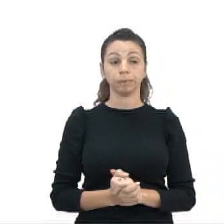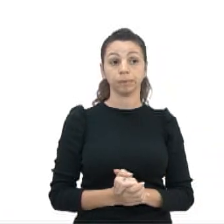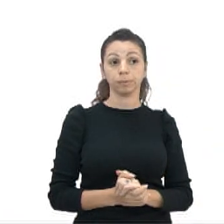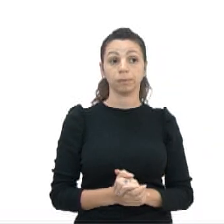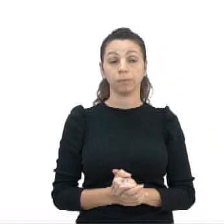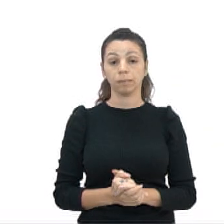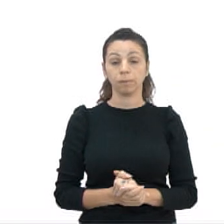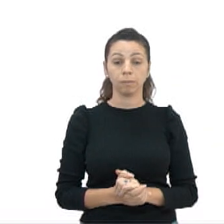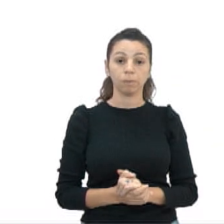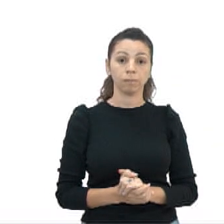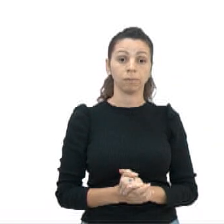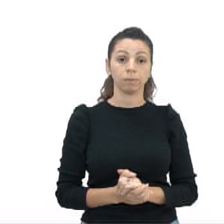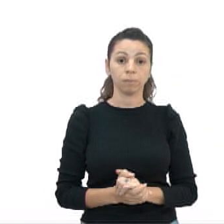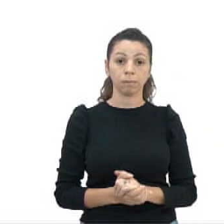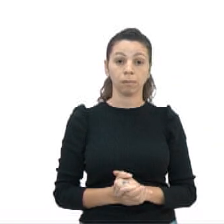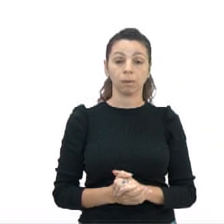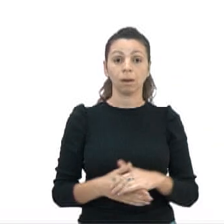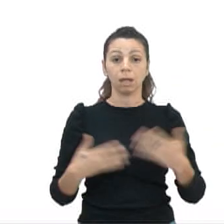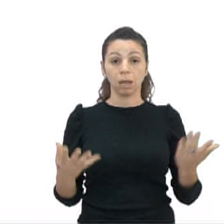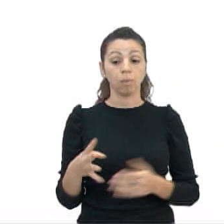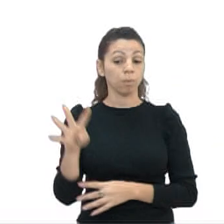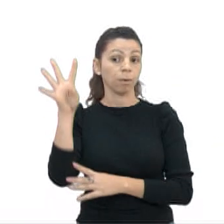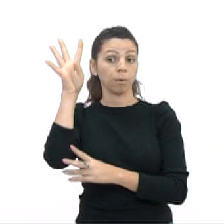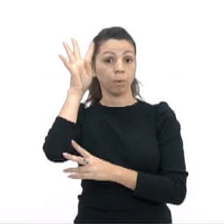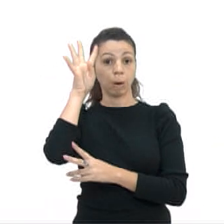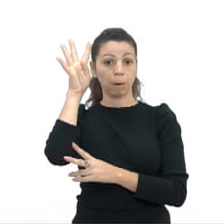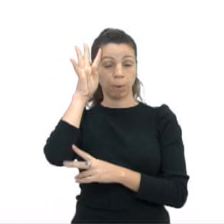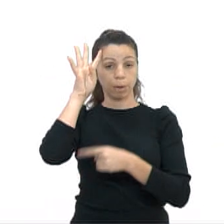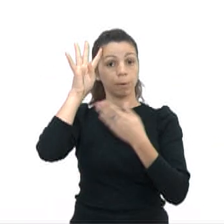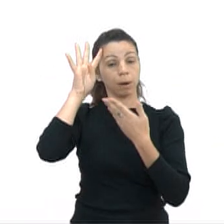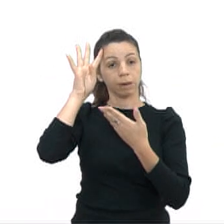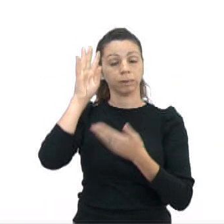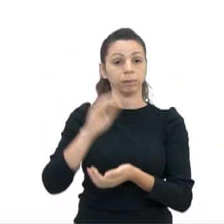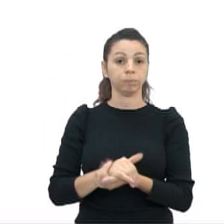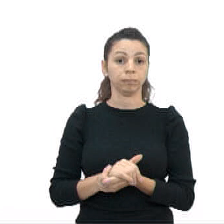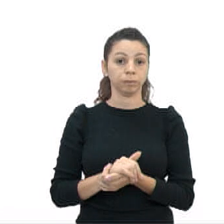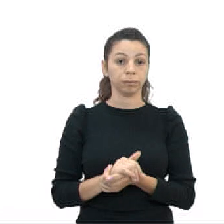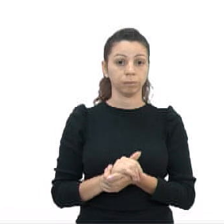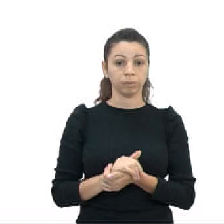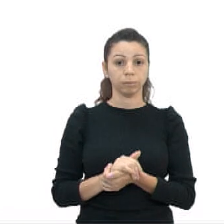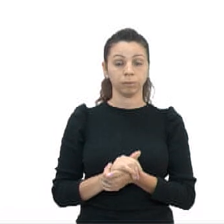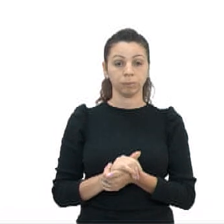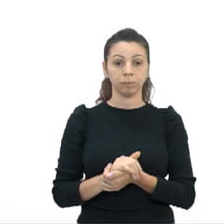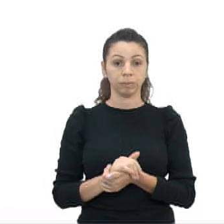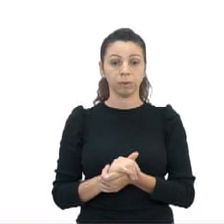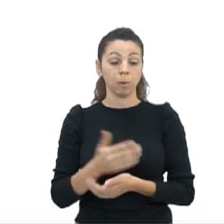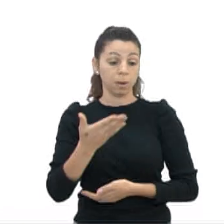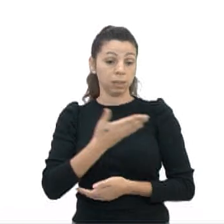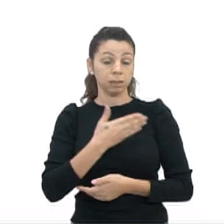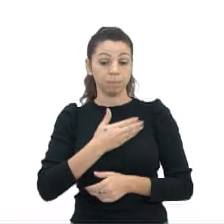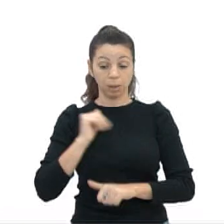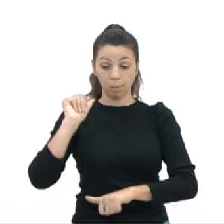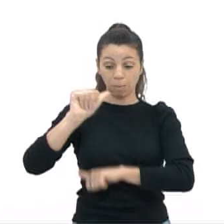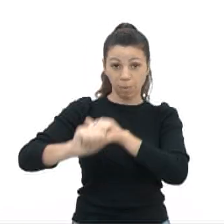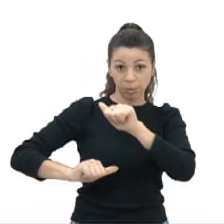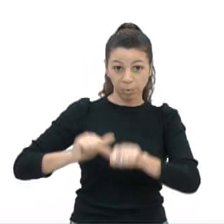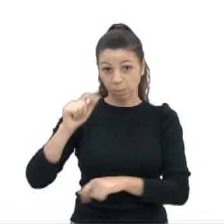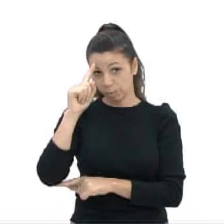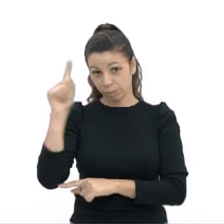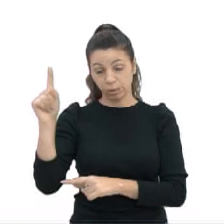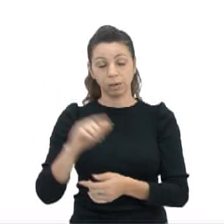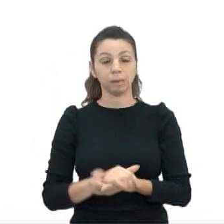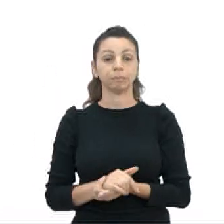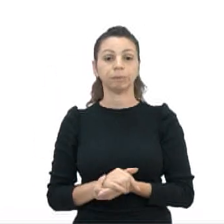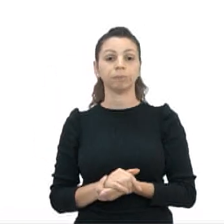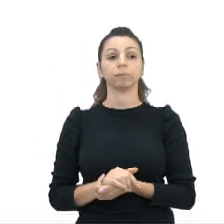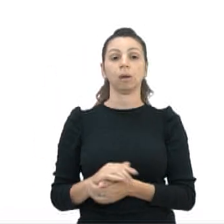Então, olha lá, supondo que na quarta-feira, daí elas já mudaram o dia, né? Não é mais no domingo.